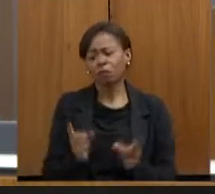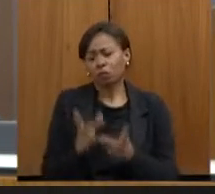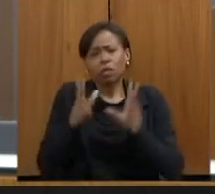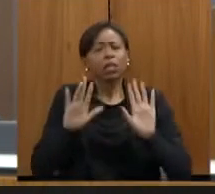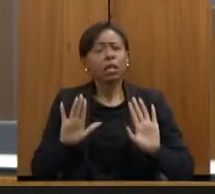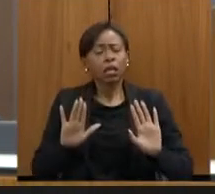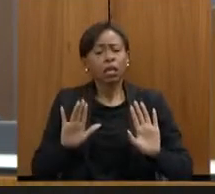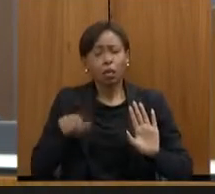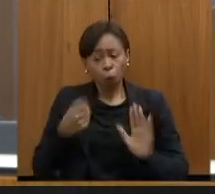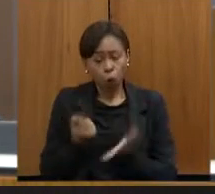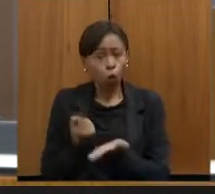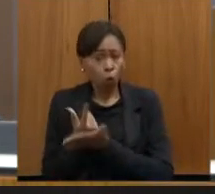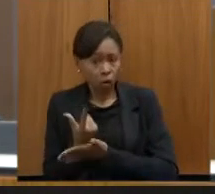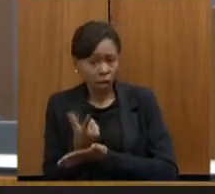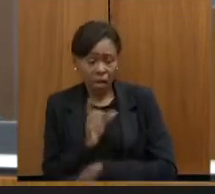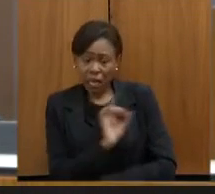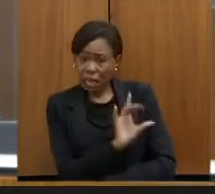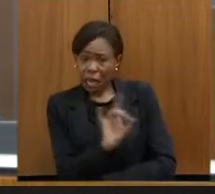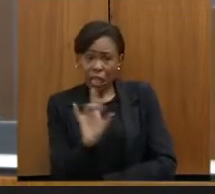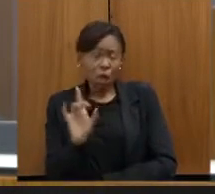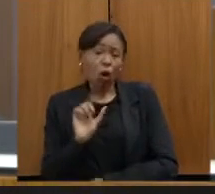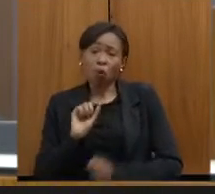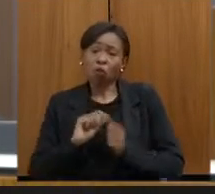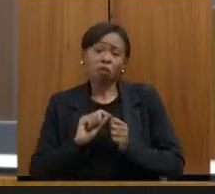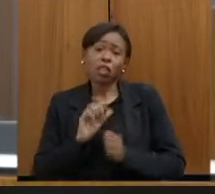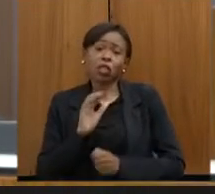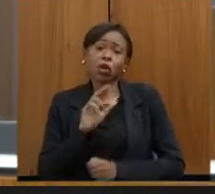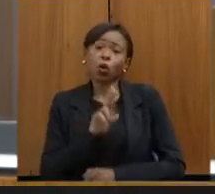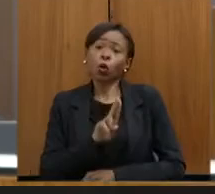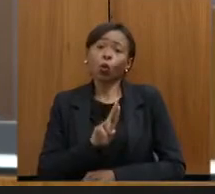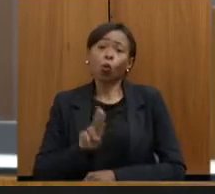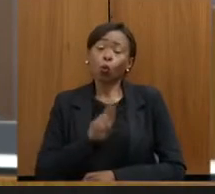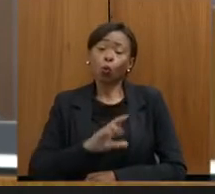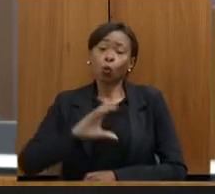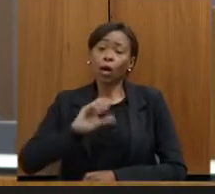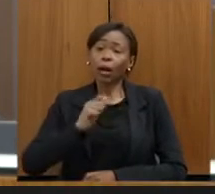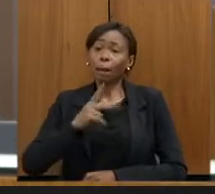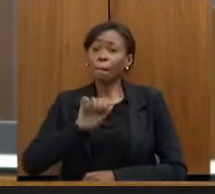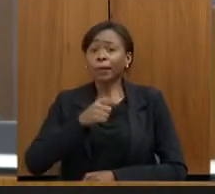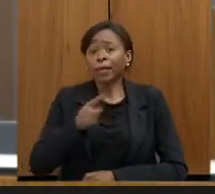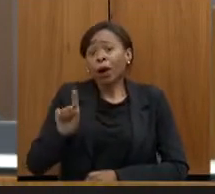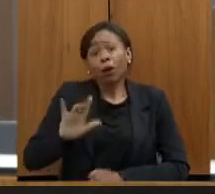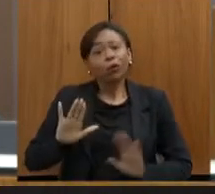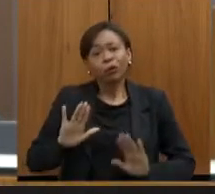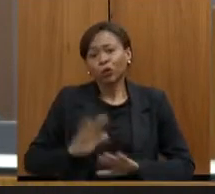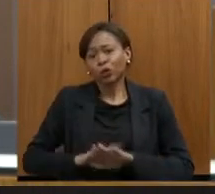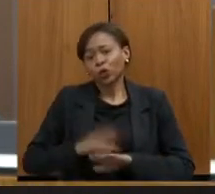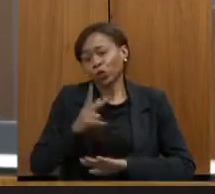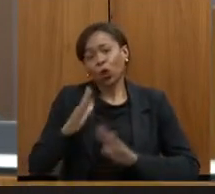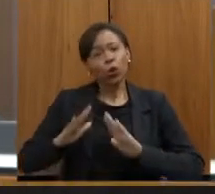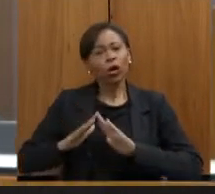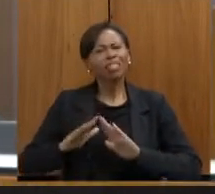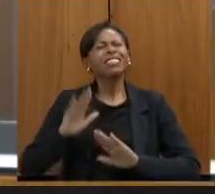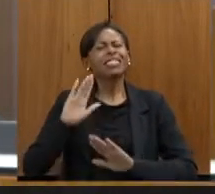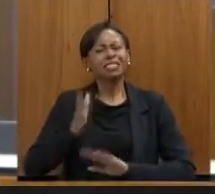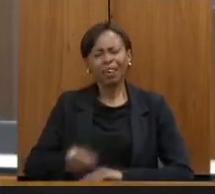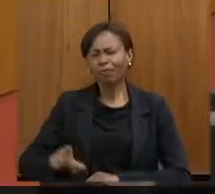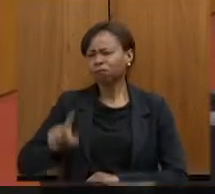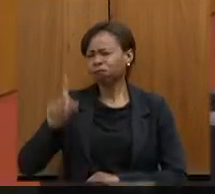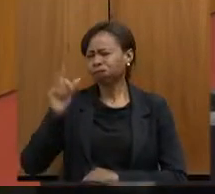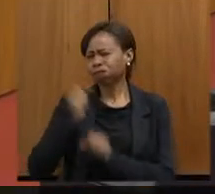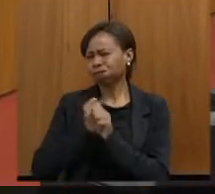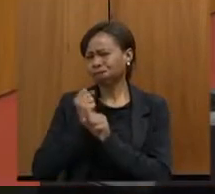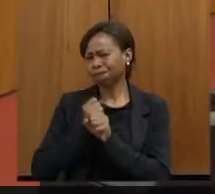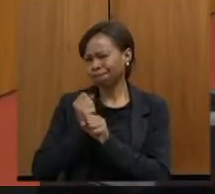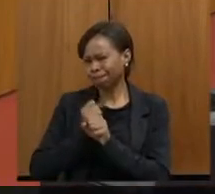faz ali o processo de uso campeão do seu lote. E ocorreu muito isso, ao longo dos anos. Muito. Ocorreu